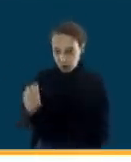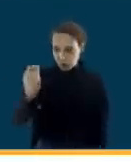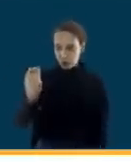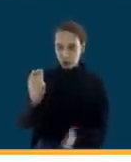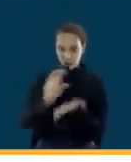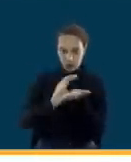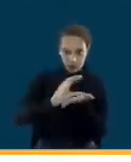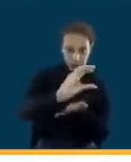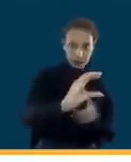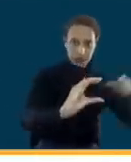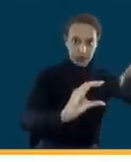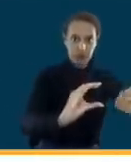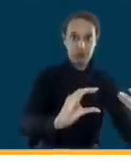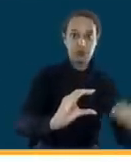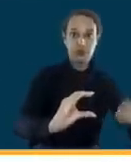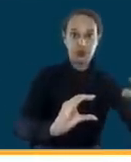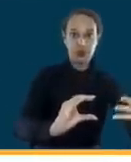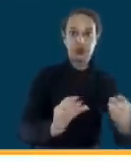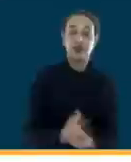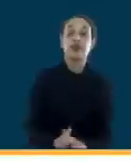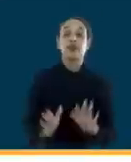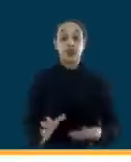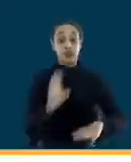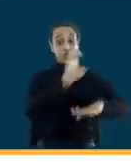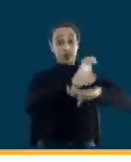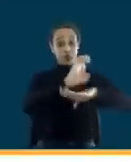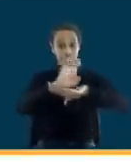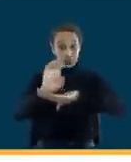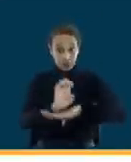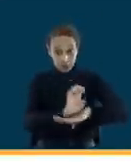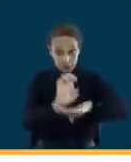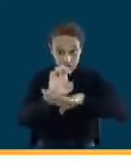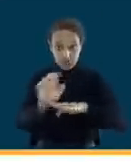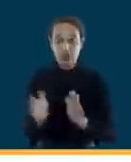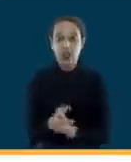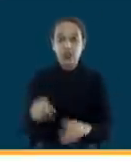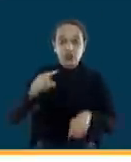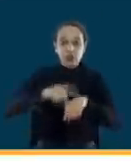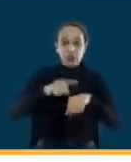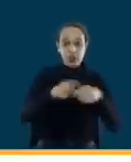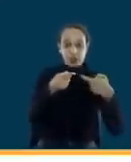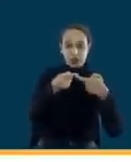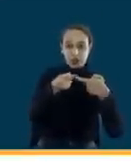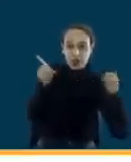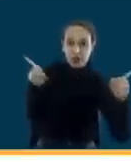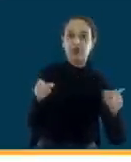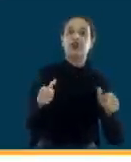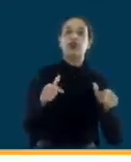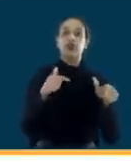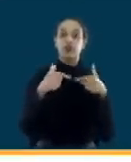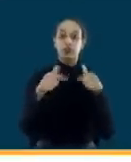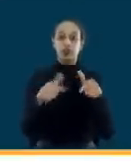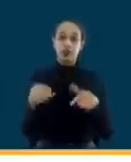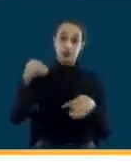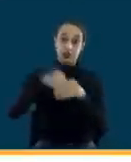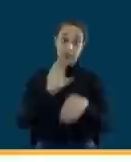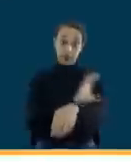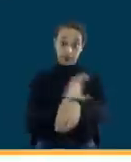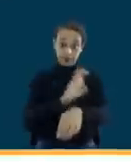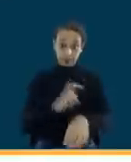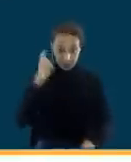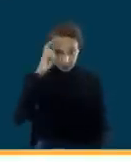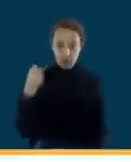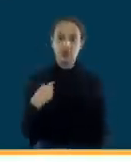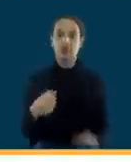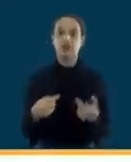ao final do período que eles deixarem aberto, por exemplo, para o cadastramento dos trabalhadores e trabalhadoras da cultura, cadastrar, deixei 15 dias aberto,